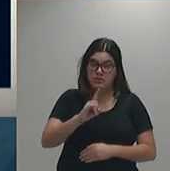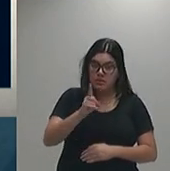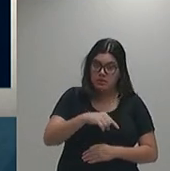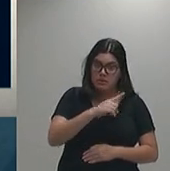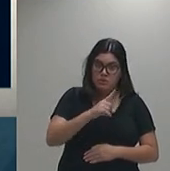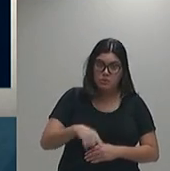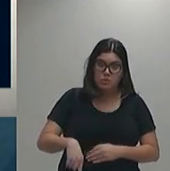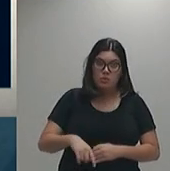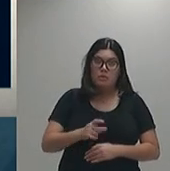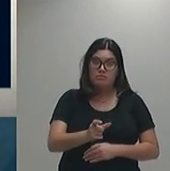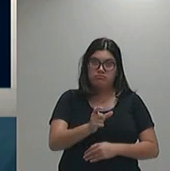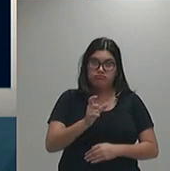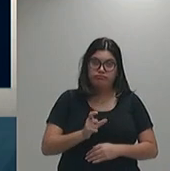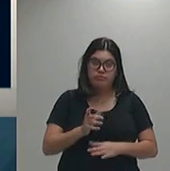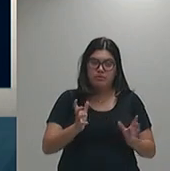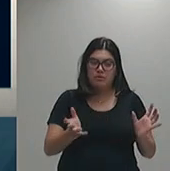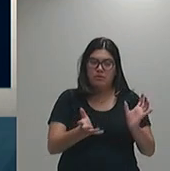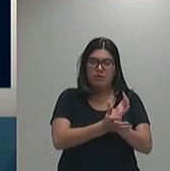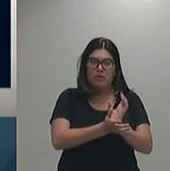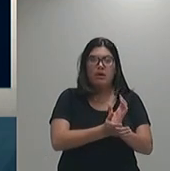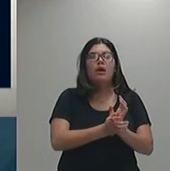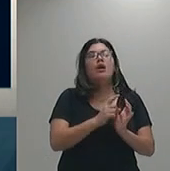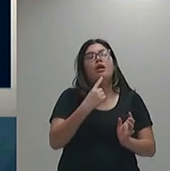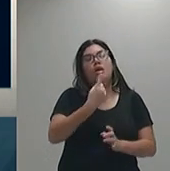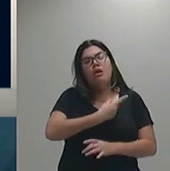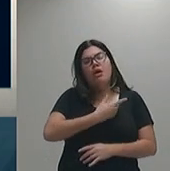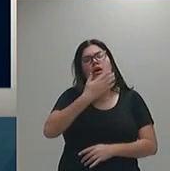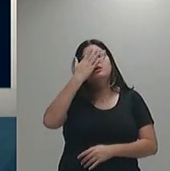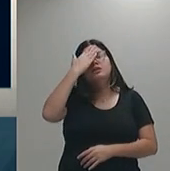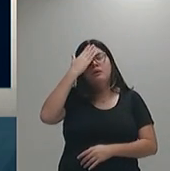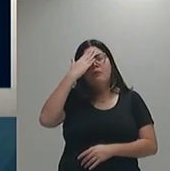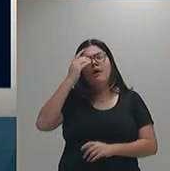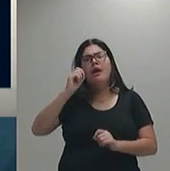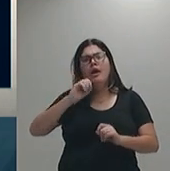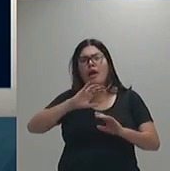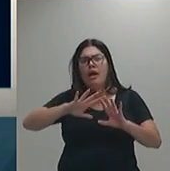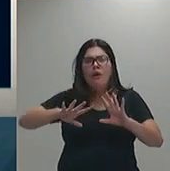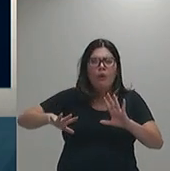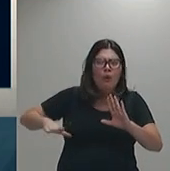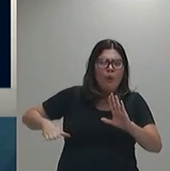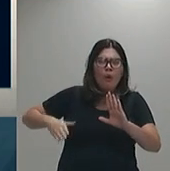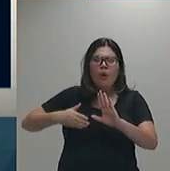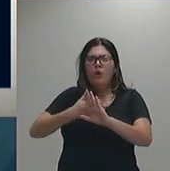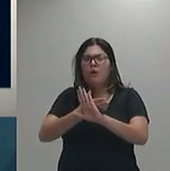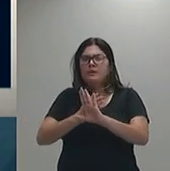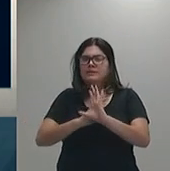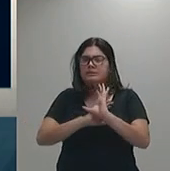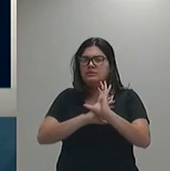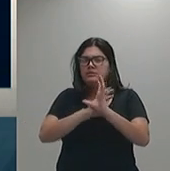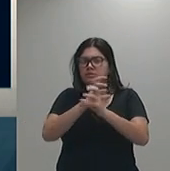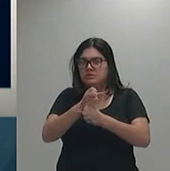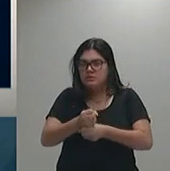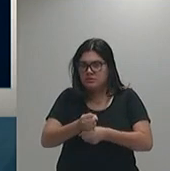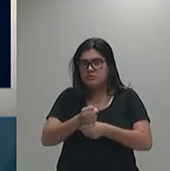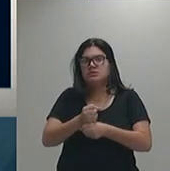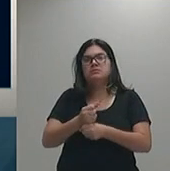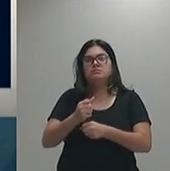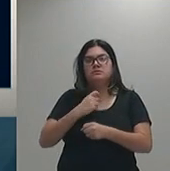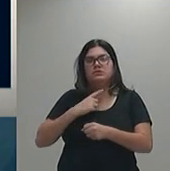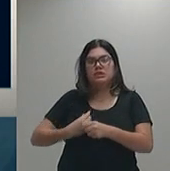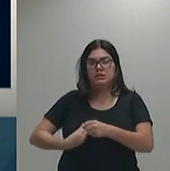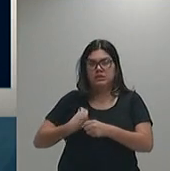todos sabemos que evidentemente dirigir tua ser aquele cálculo de sinistralidade anteriormente